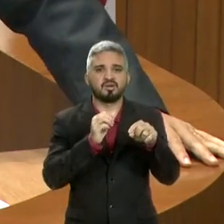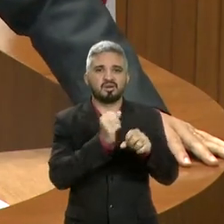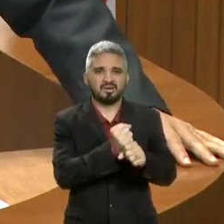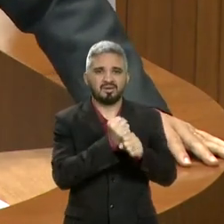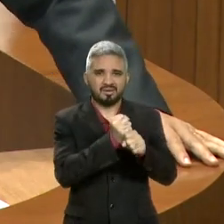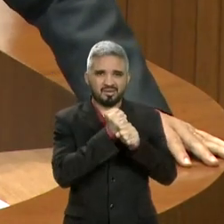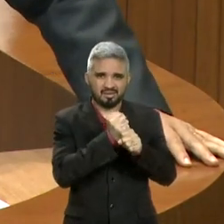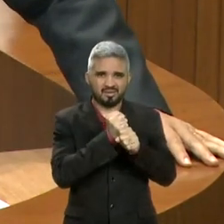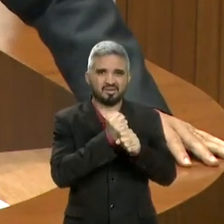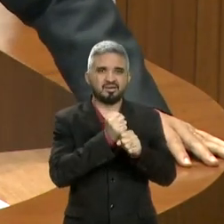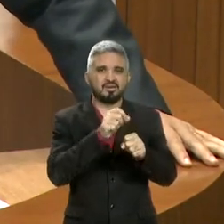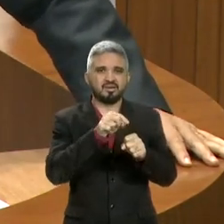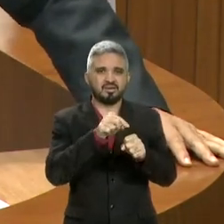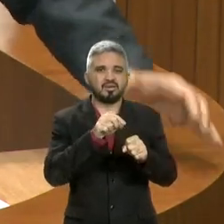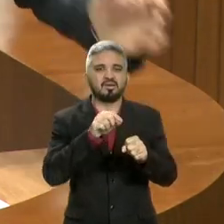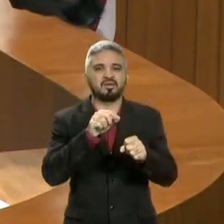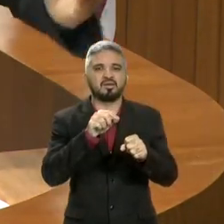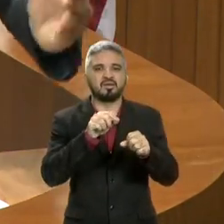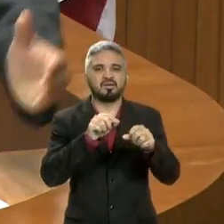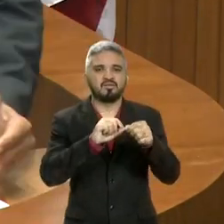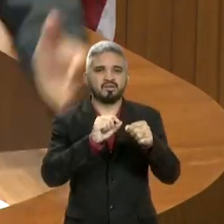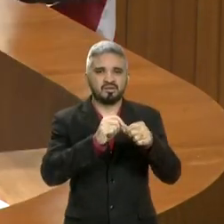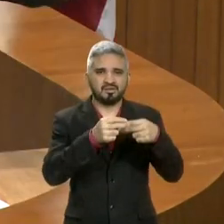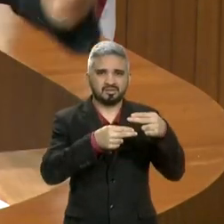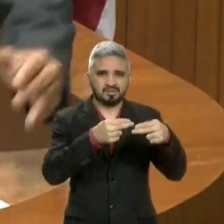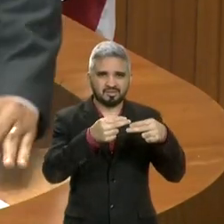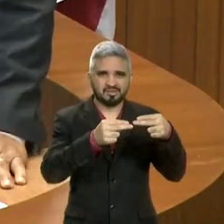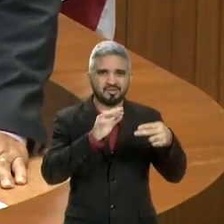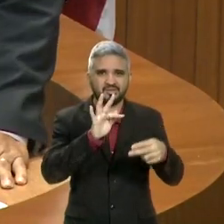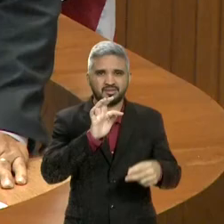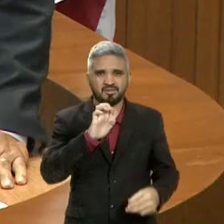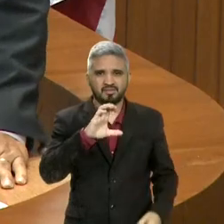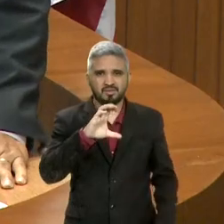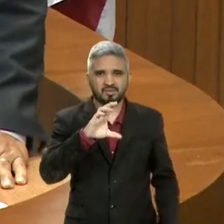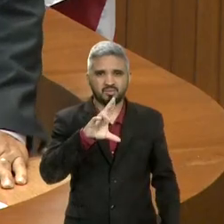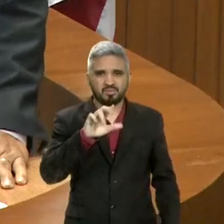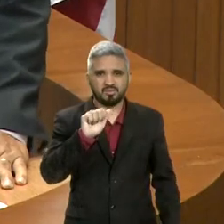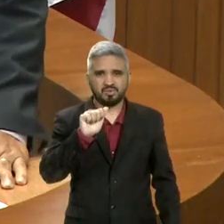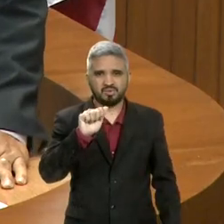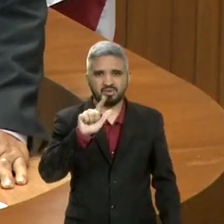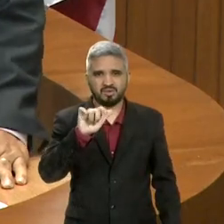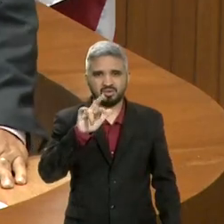fundamental em Humberto de Campo vamos junto na construção do Maranhão mais justo Muito obrigado